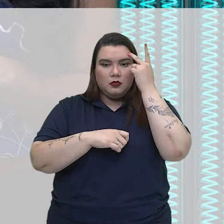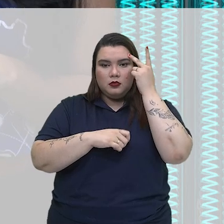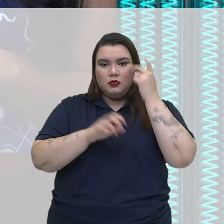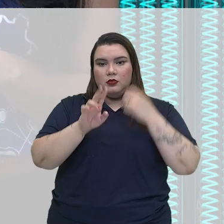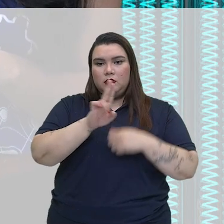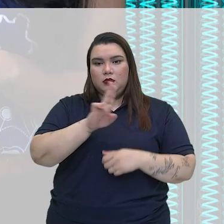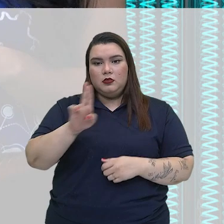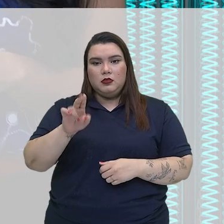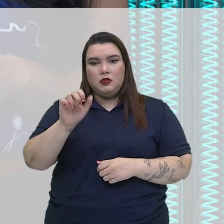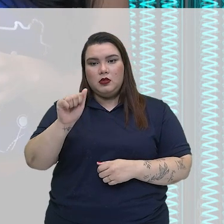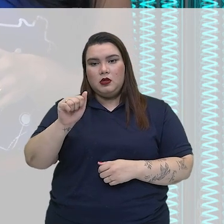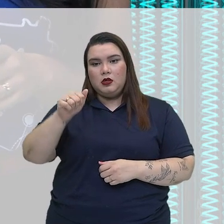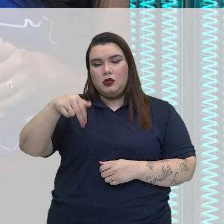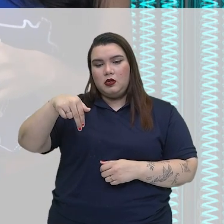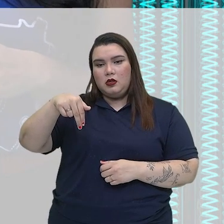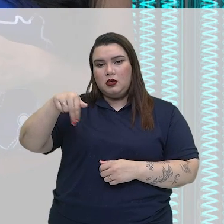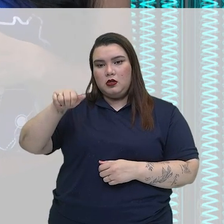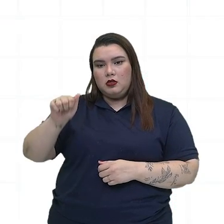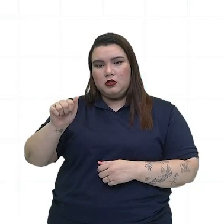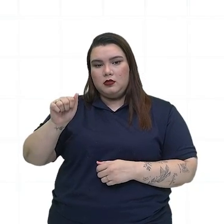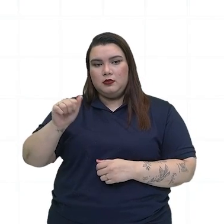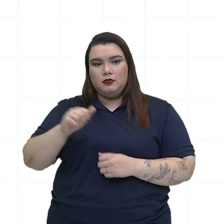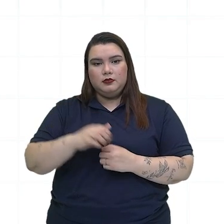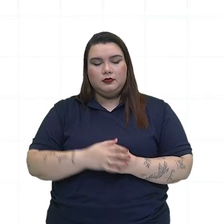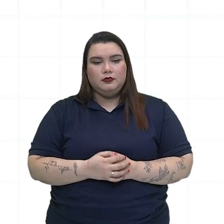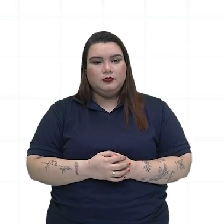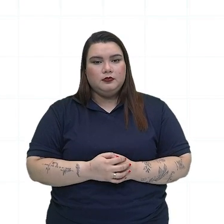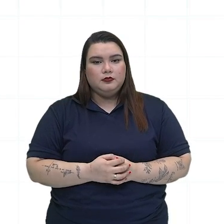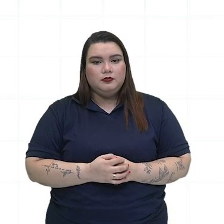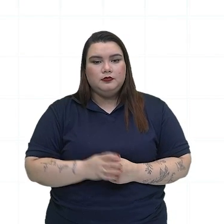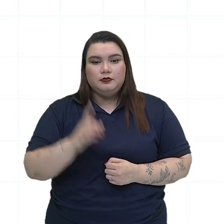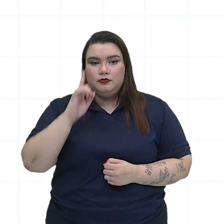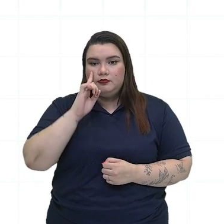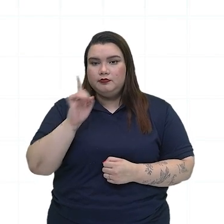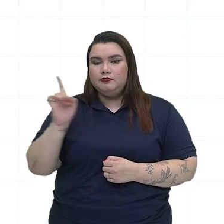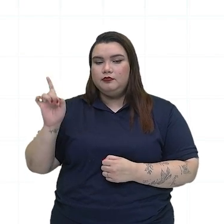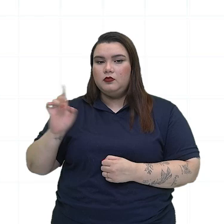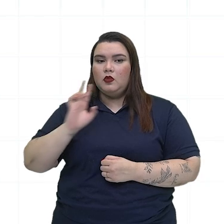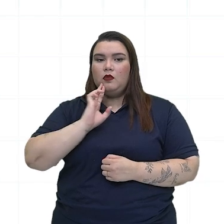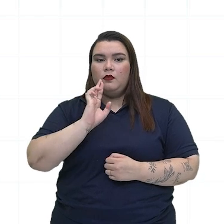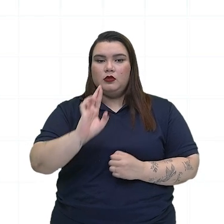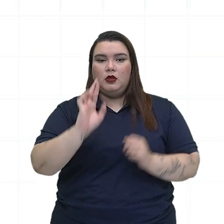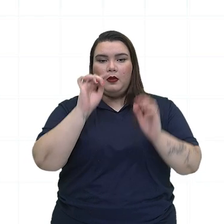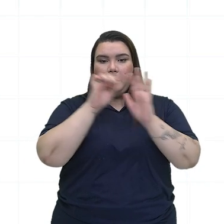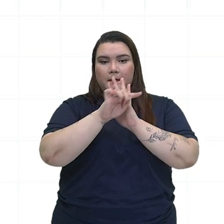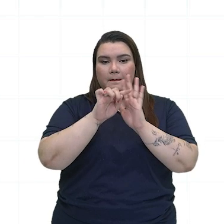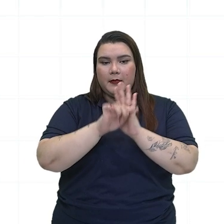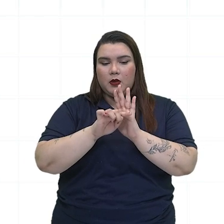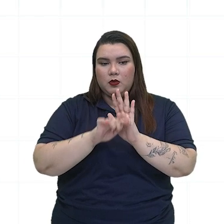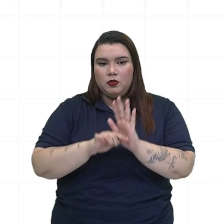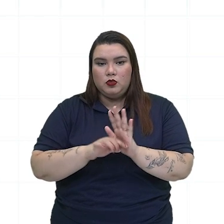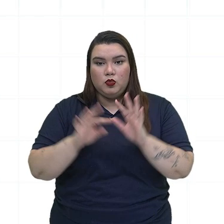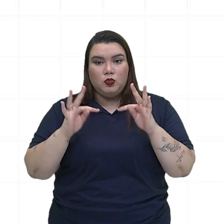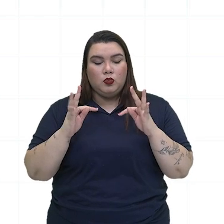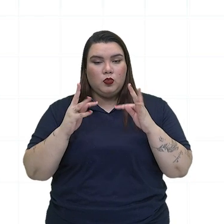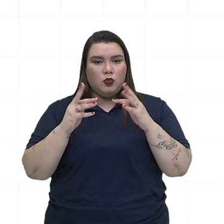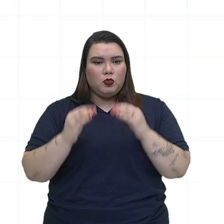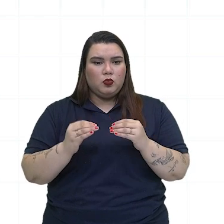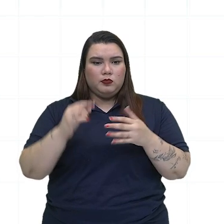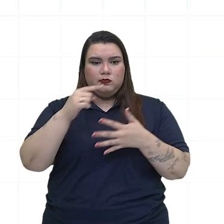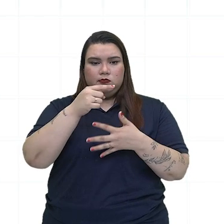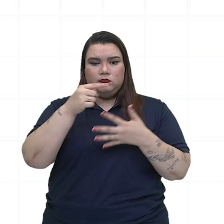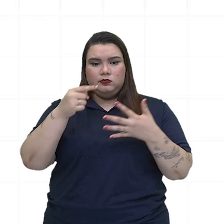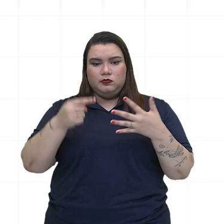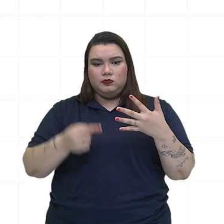chamada Ana, ok? Let's go! Então, olha só, vou responder essas perguntas aqui. Todas essas